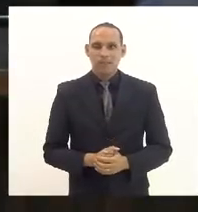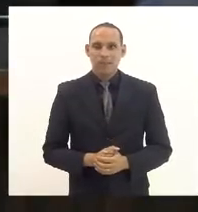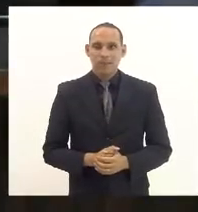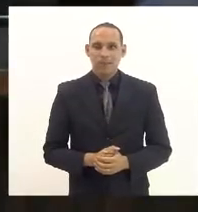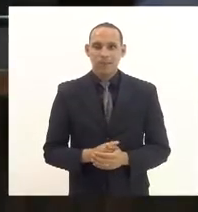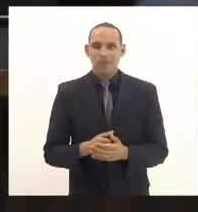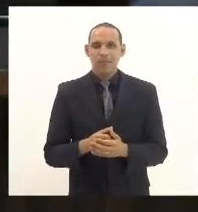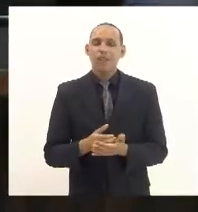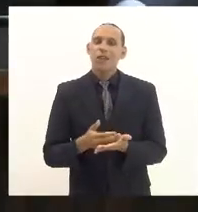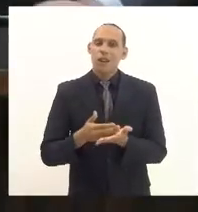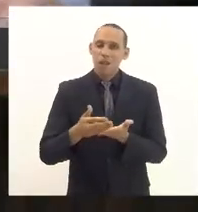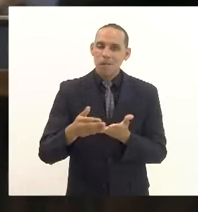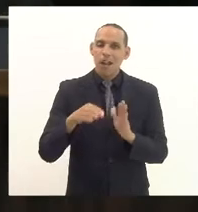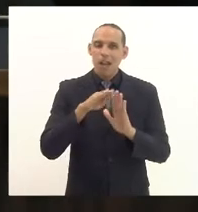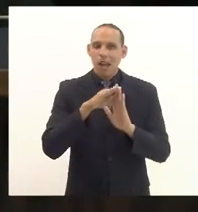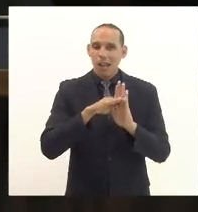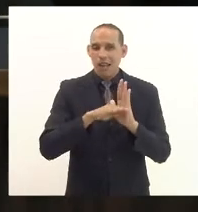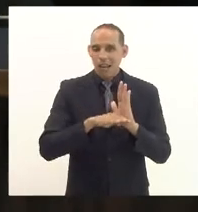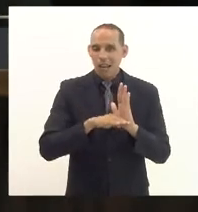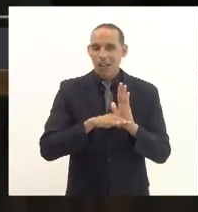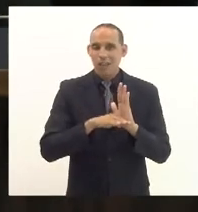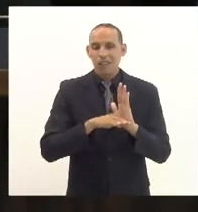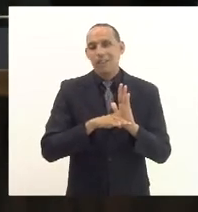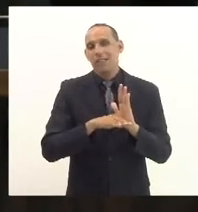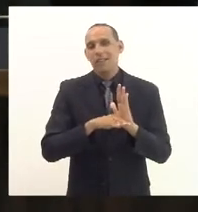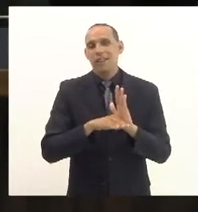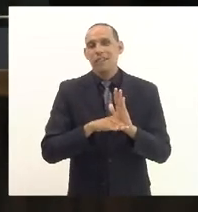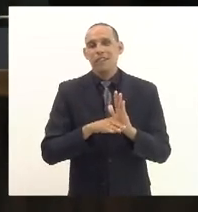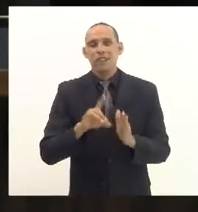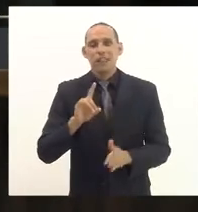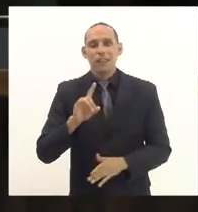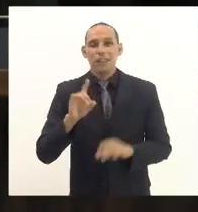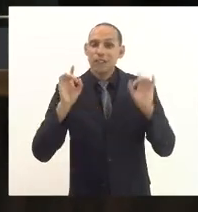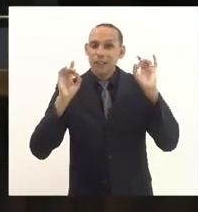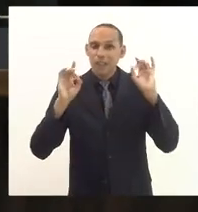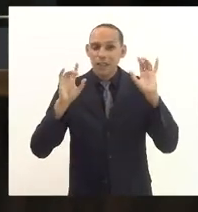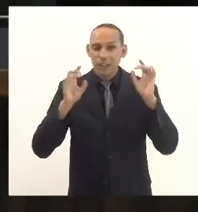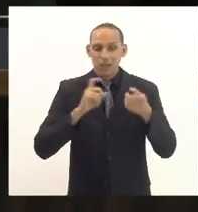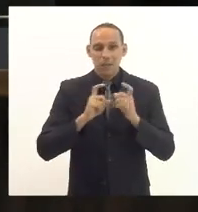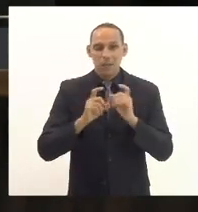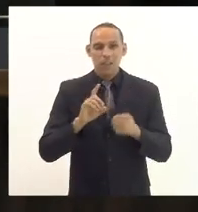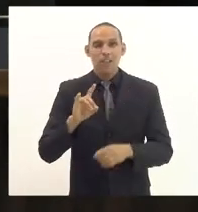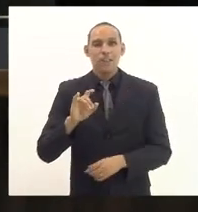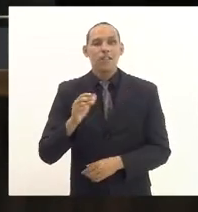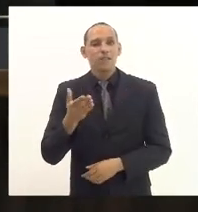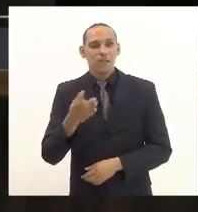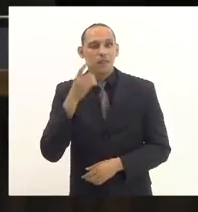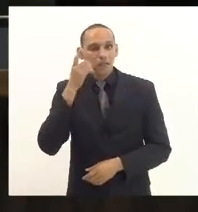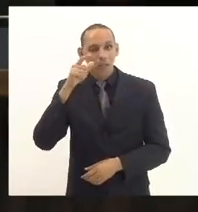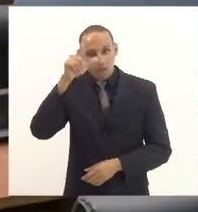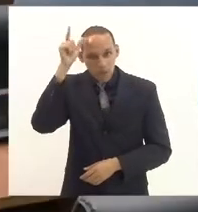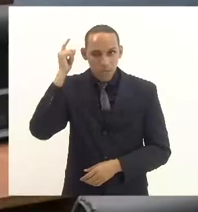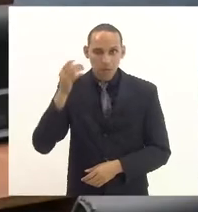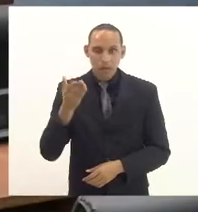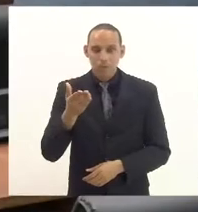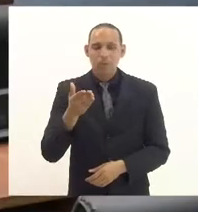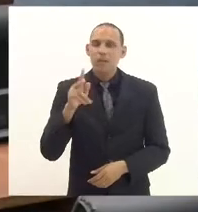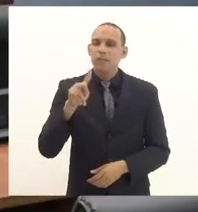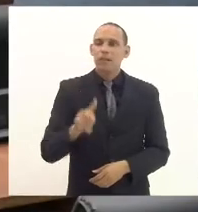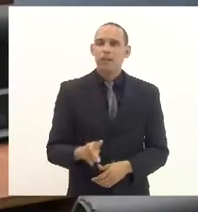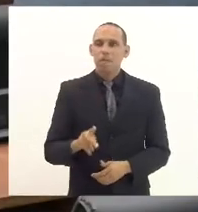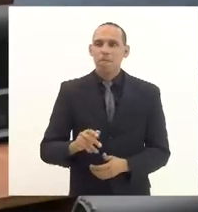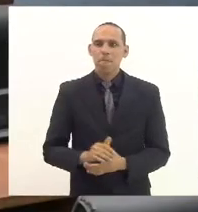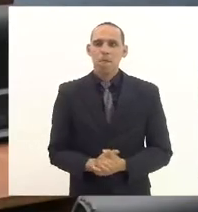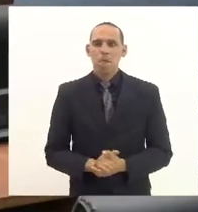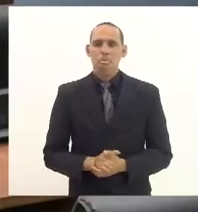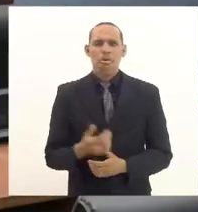passa-se a ordem da primeira sessão extraordinária do dia 26 de maio. Com a palavra o deputado Luiz Paulo. Senhor presidente,